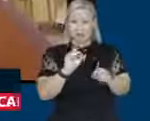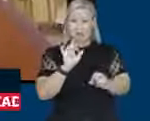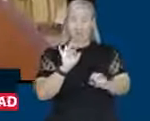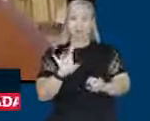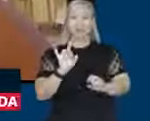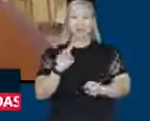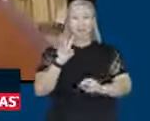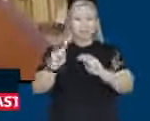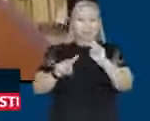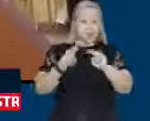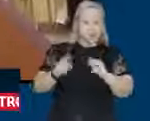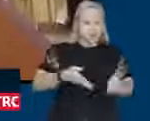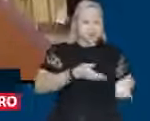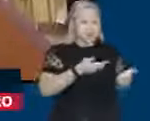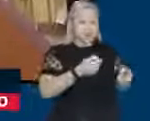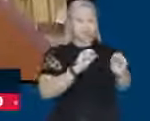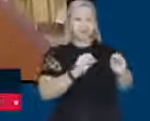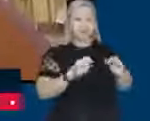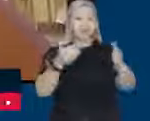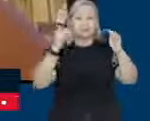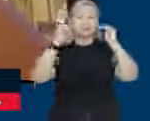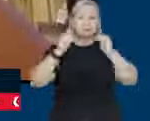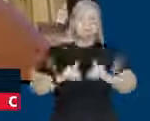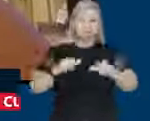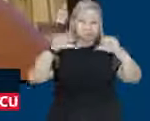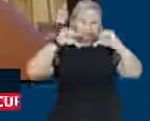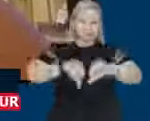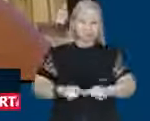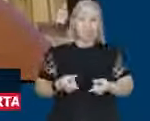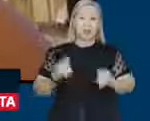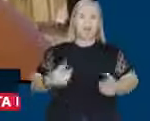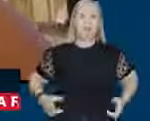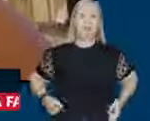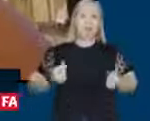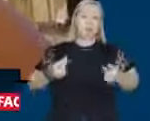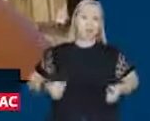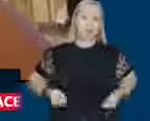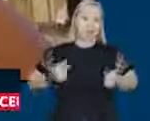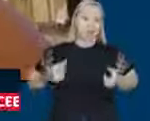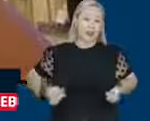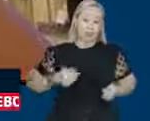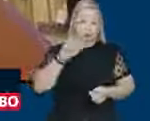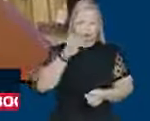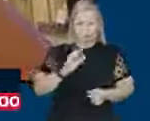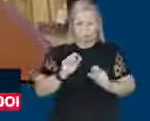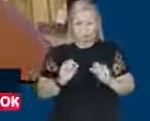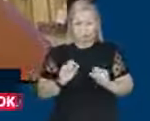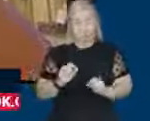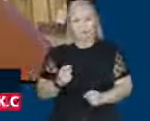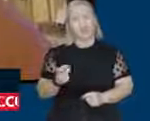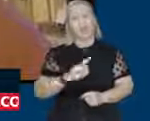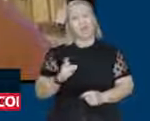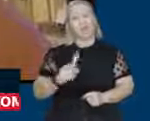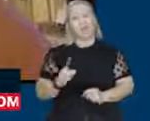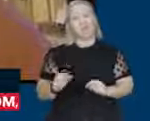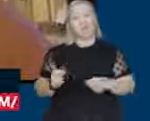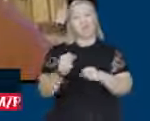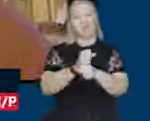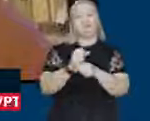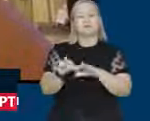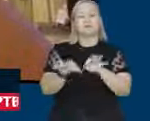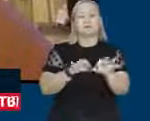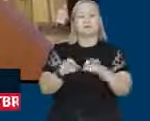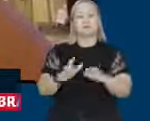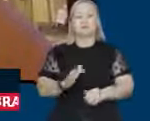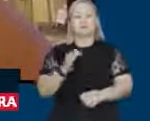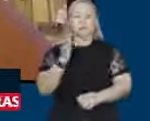obra barata e como custo para o Brasil, e não como possíveis e grandes construtores do futuro